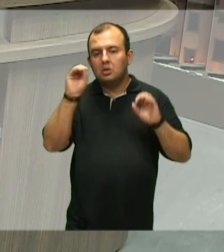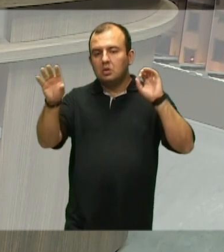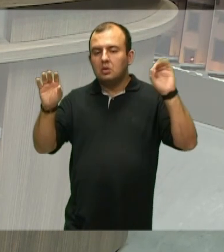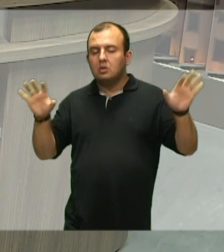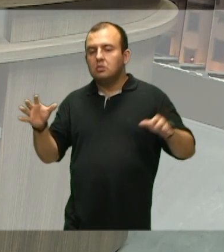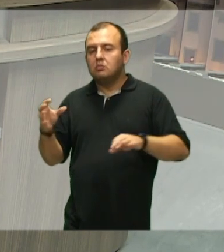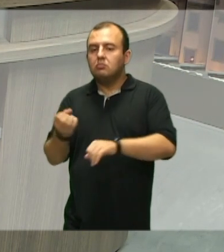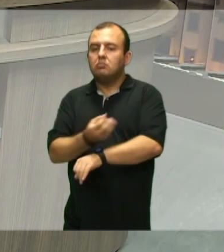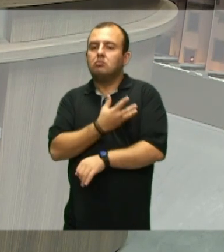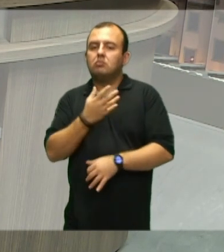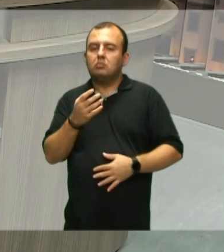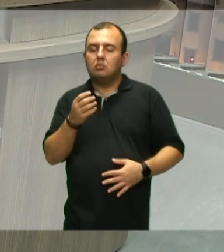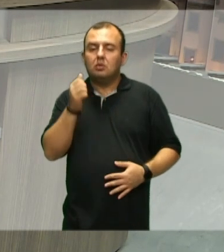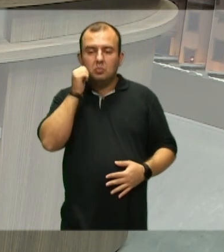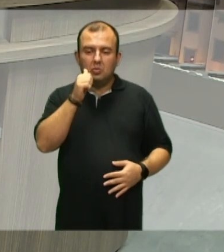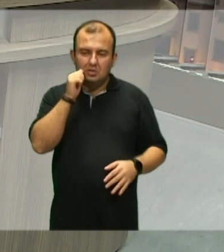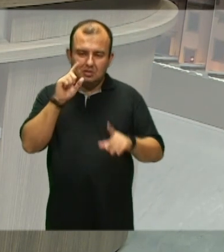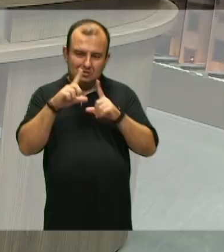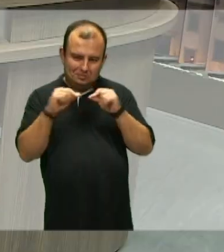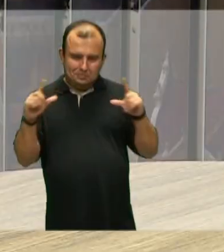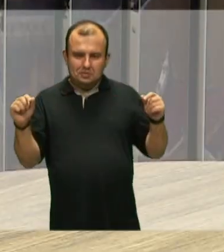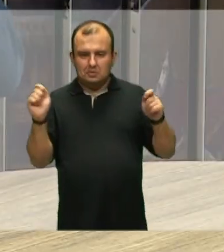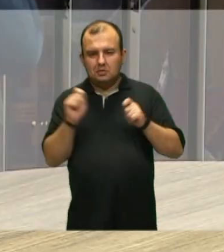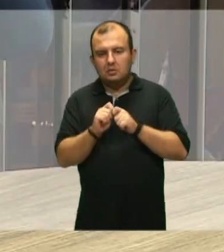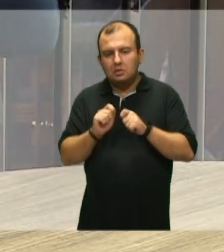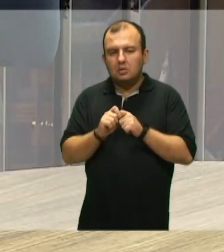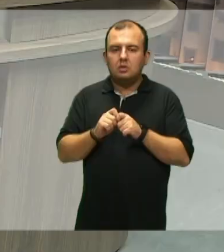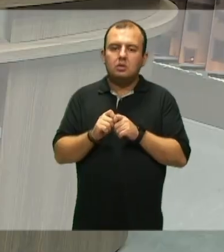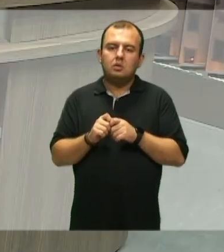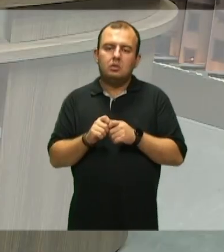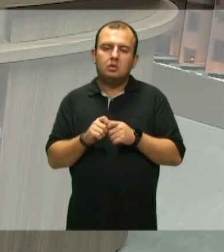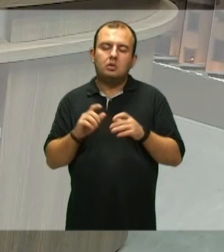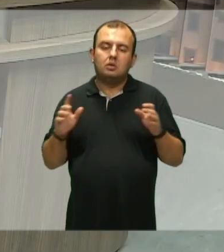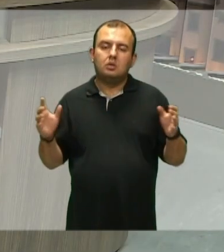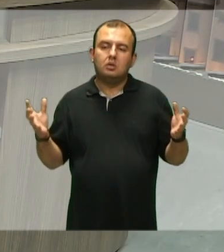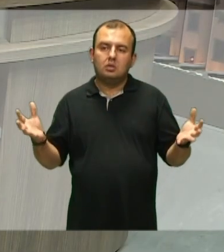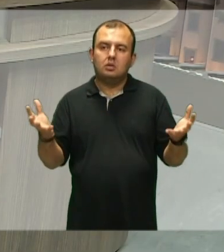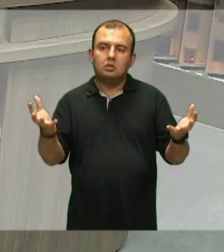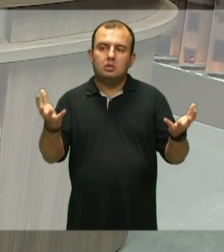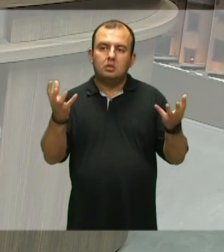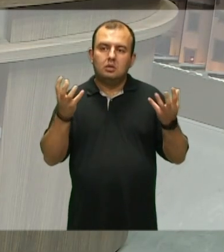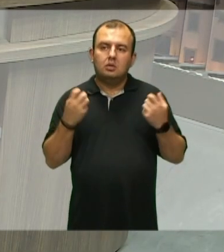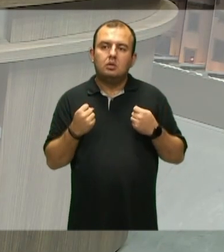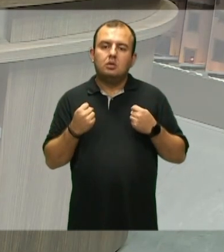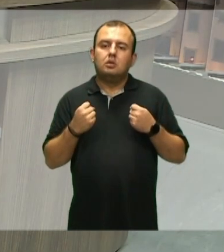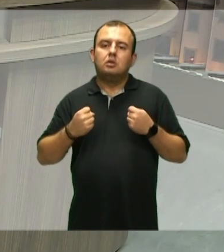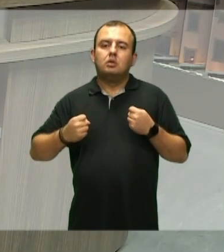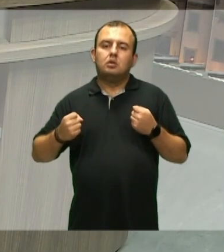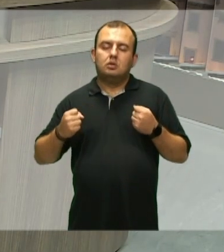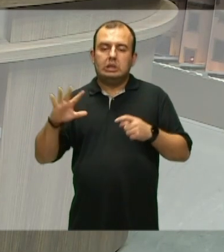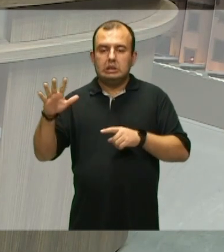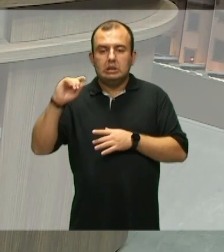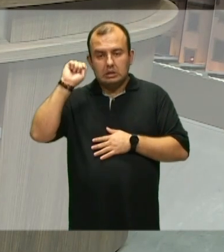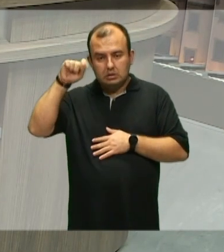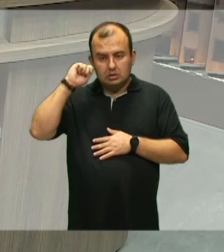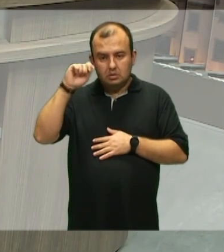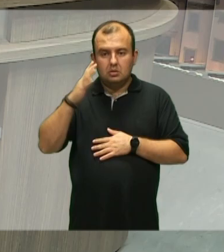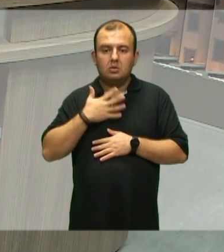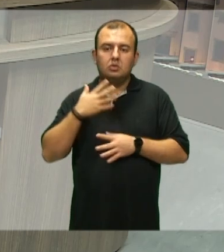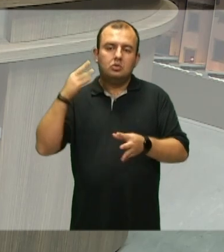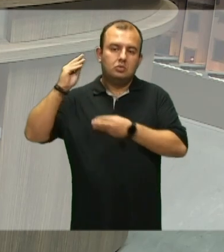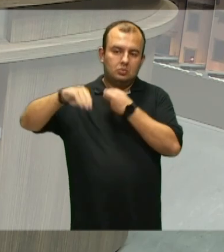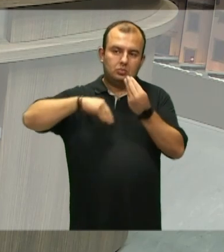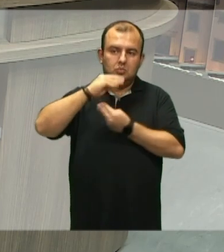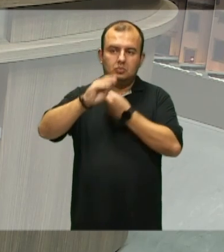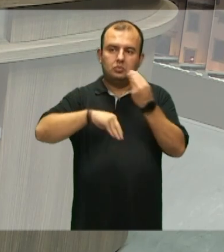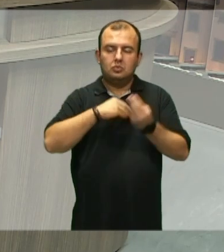nas coisas que a Yaoi fazia. Né? Então, e ela toma, no final, ela toma essa artista e eu já me misturo